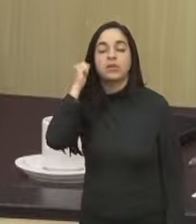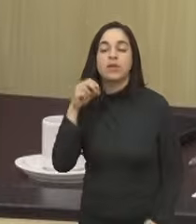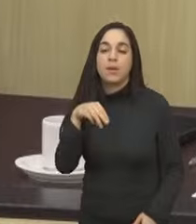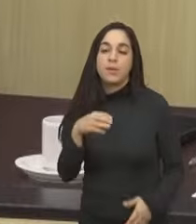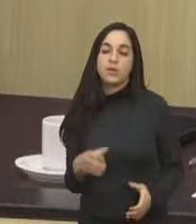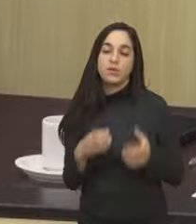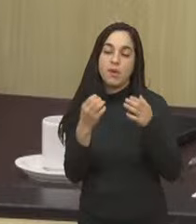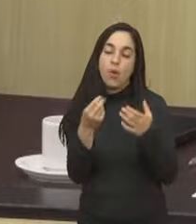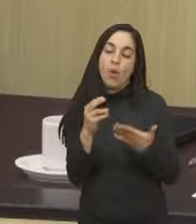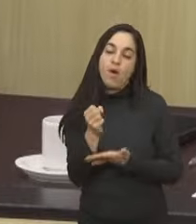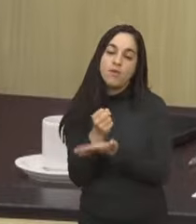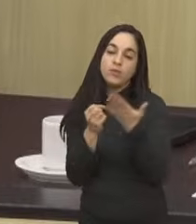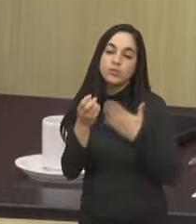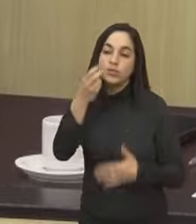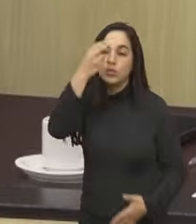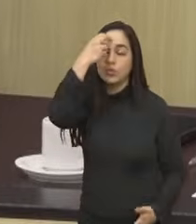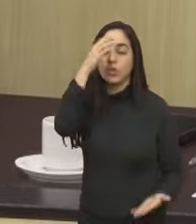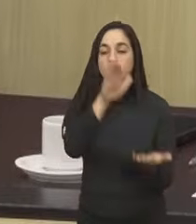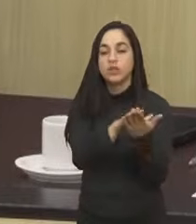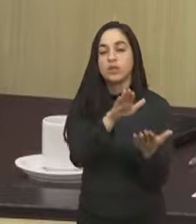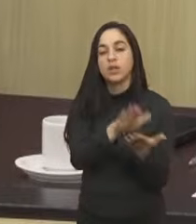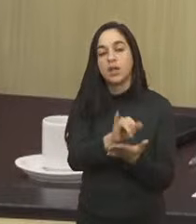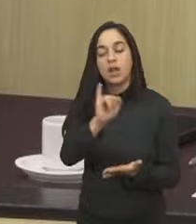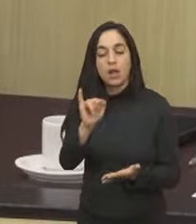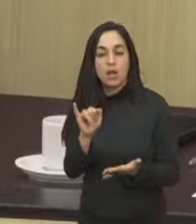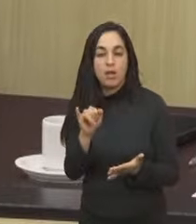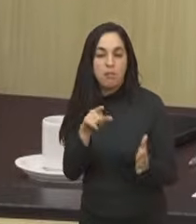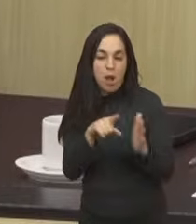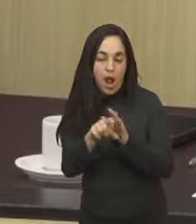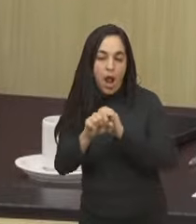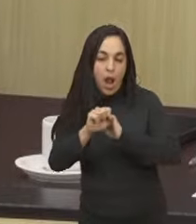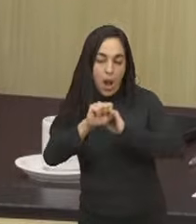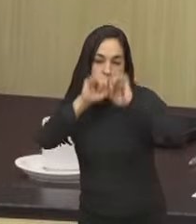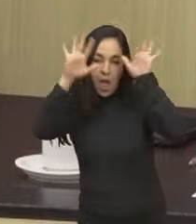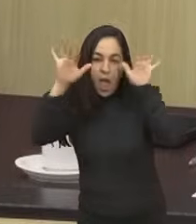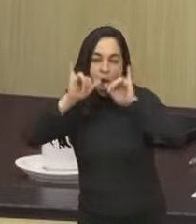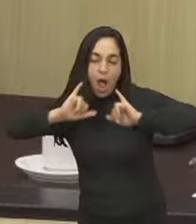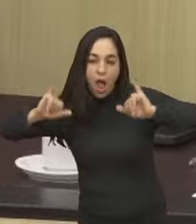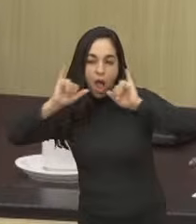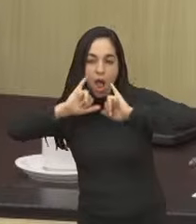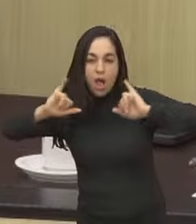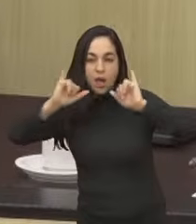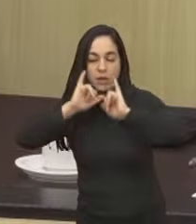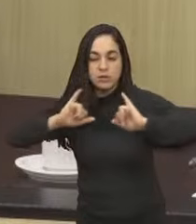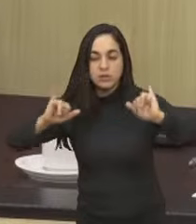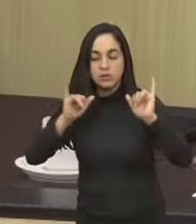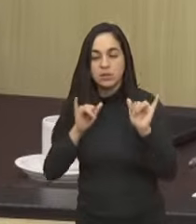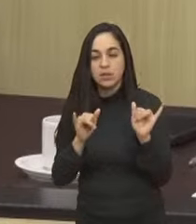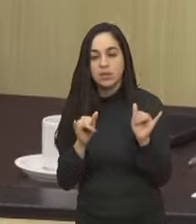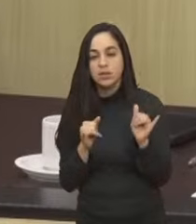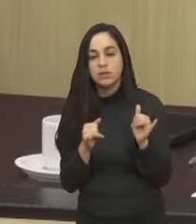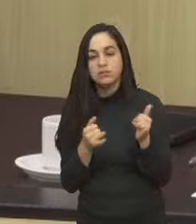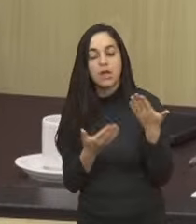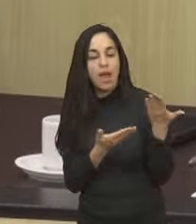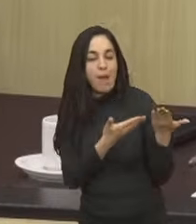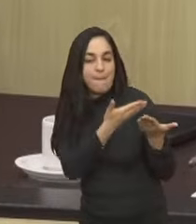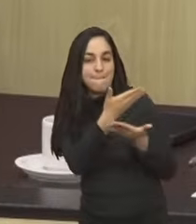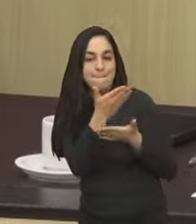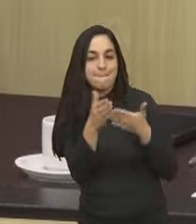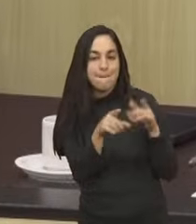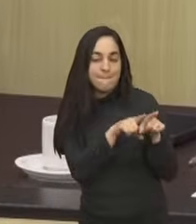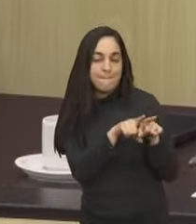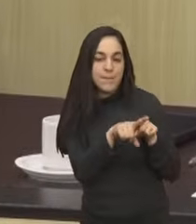de Jacareí realizaram ampla divulgação em seus canais oficiais sobre a parceria e as